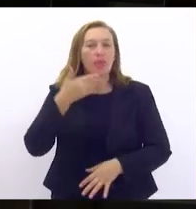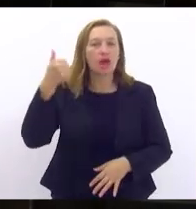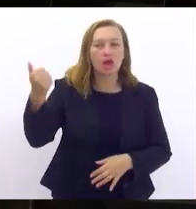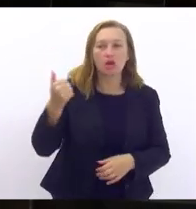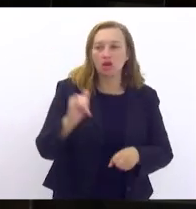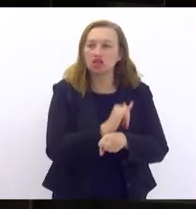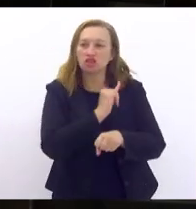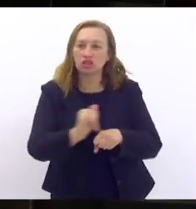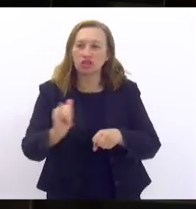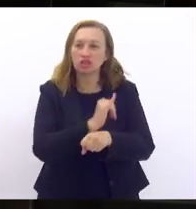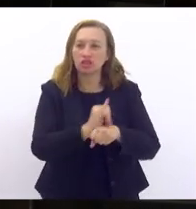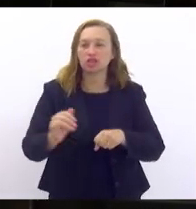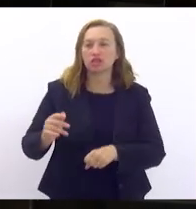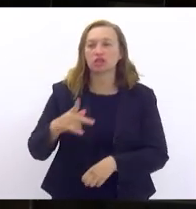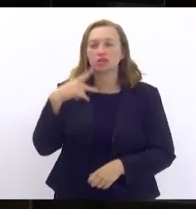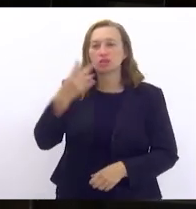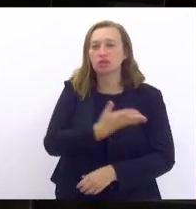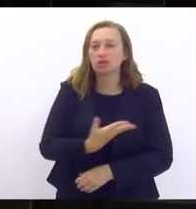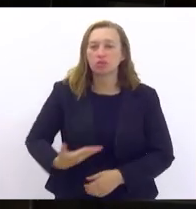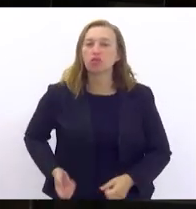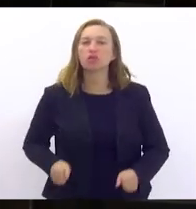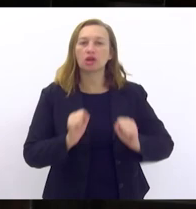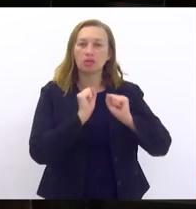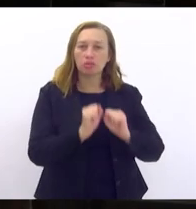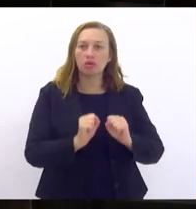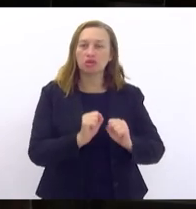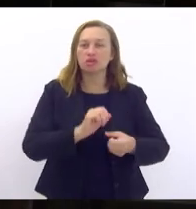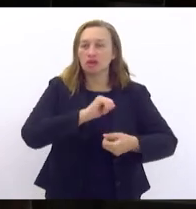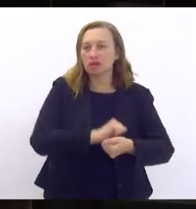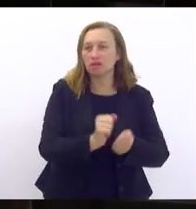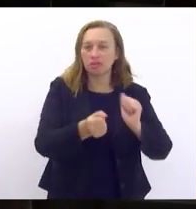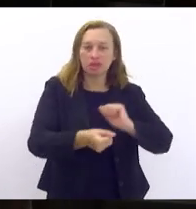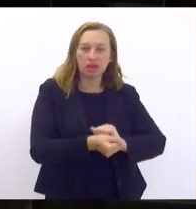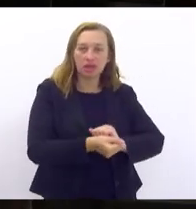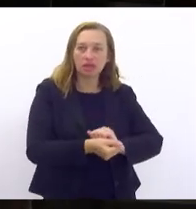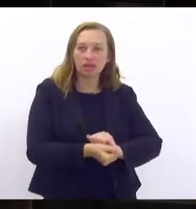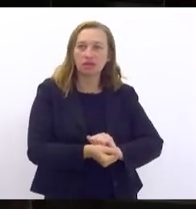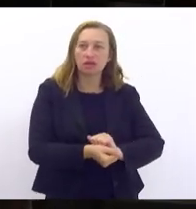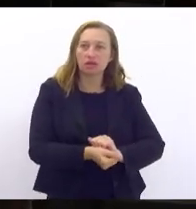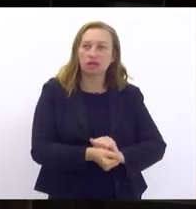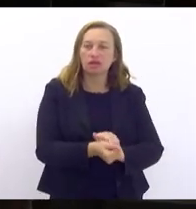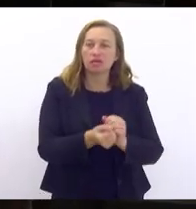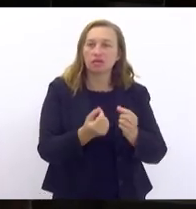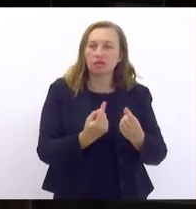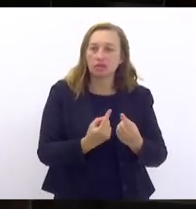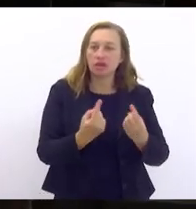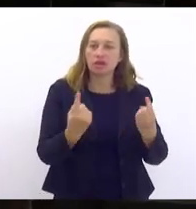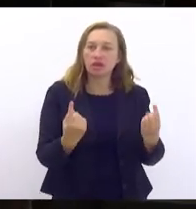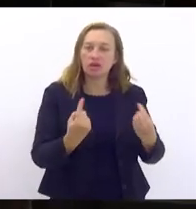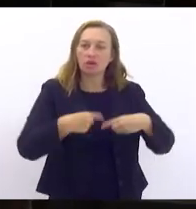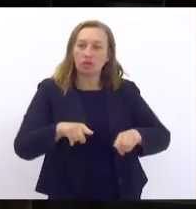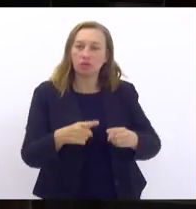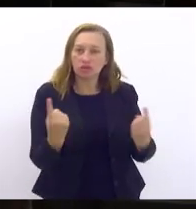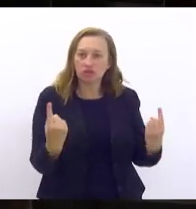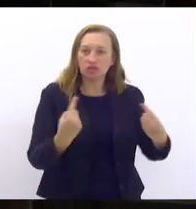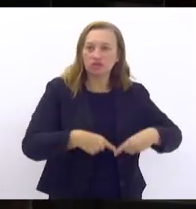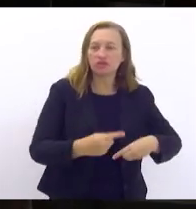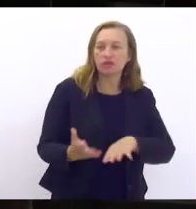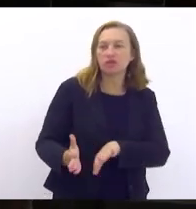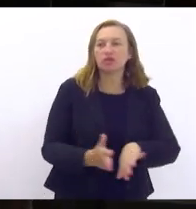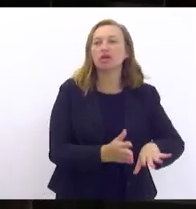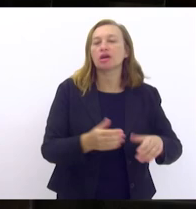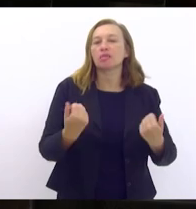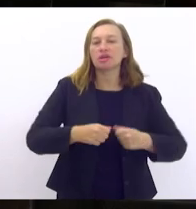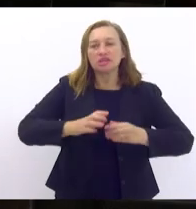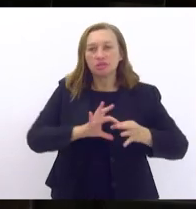e políticas públicas que podem ser adotadas para enfrentar esse desafio precisamos unir